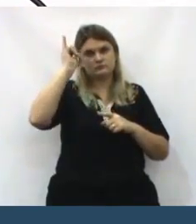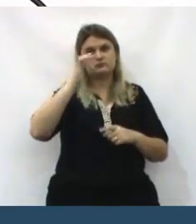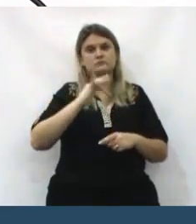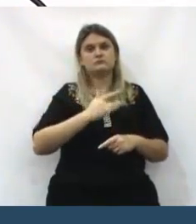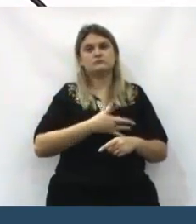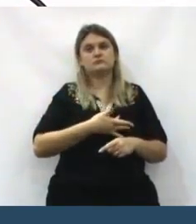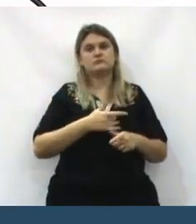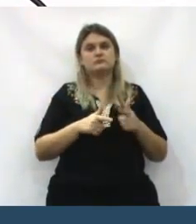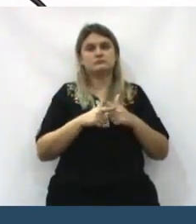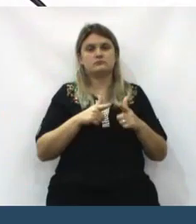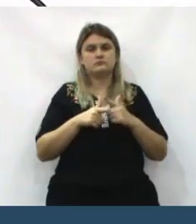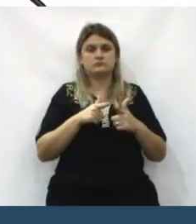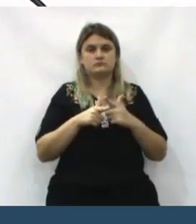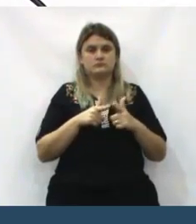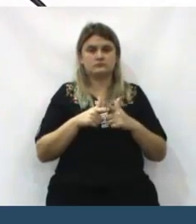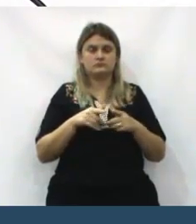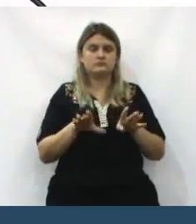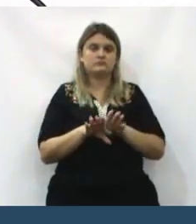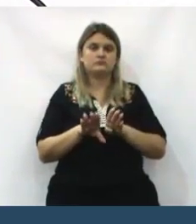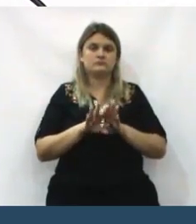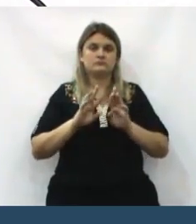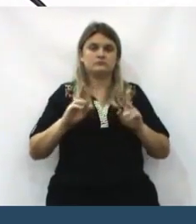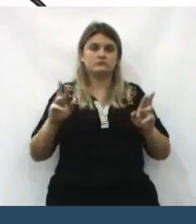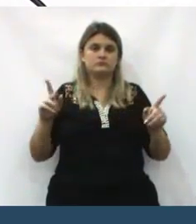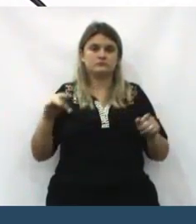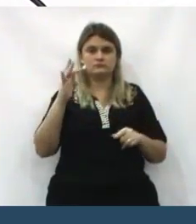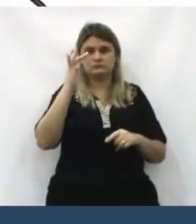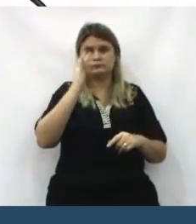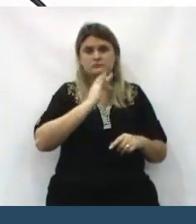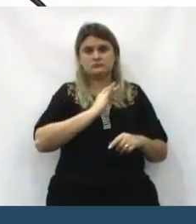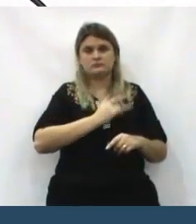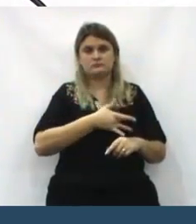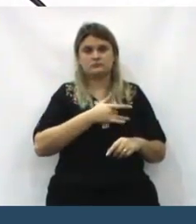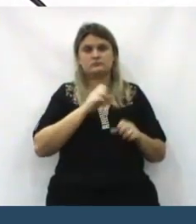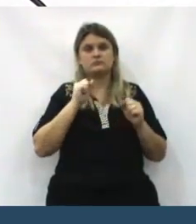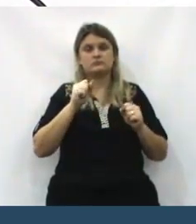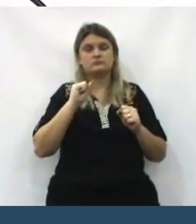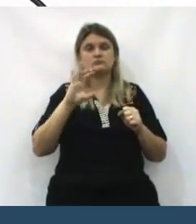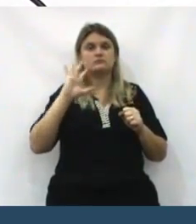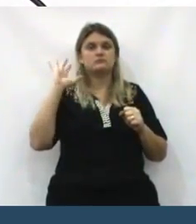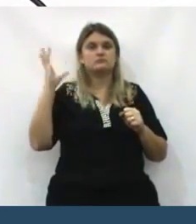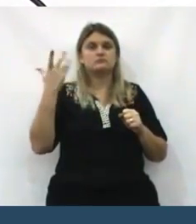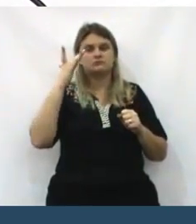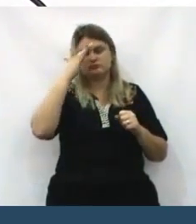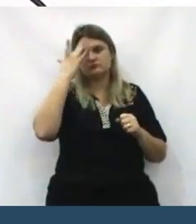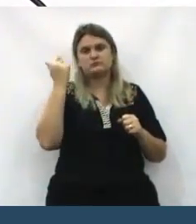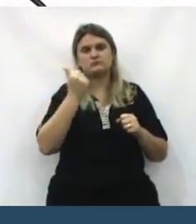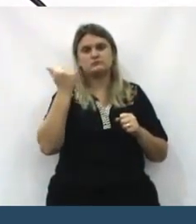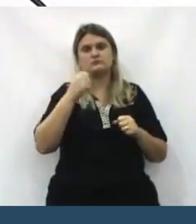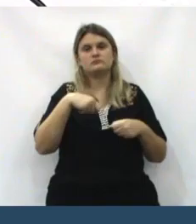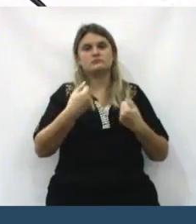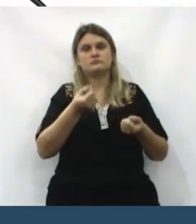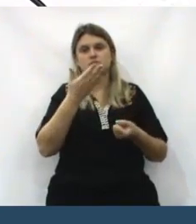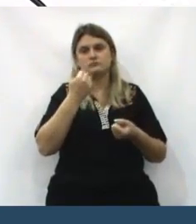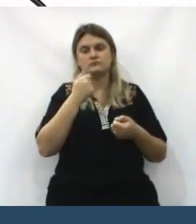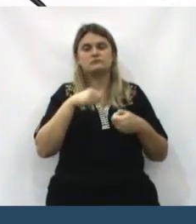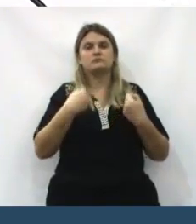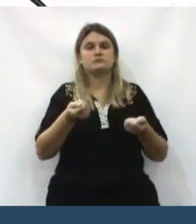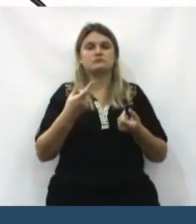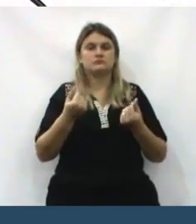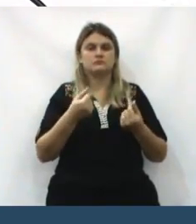evitar penas de Tribunal de Contas e tantas outras penas que podem advir da não